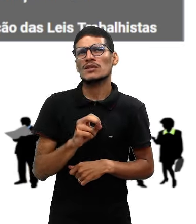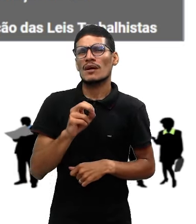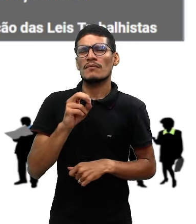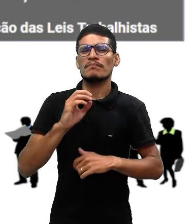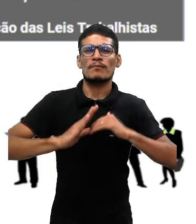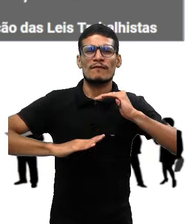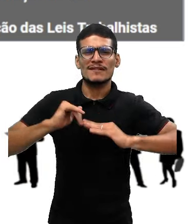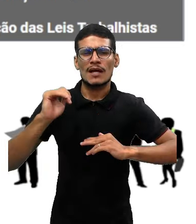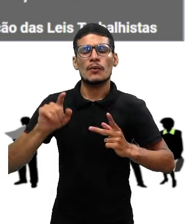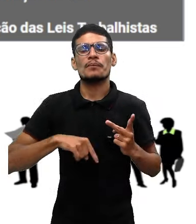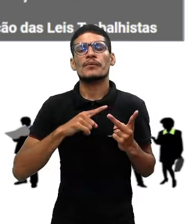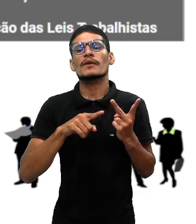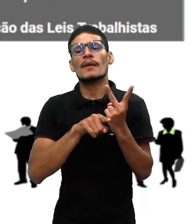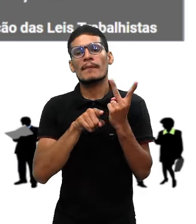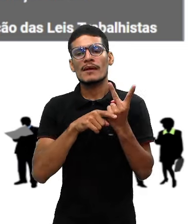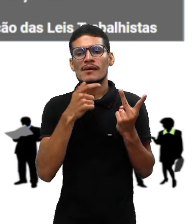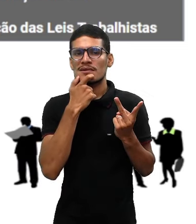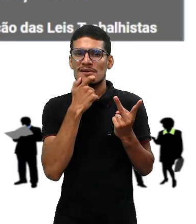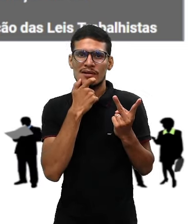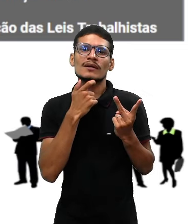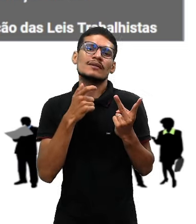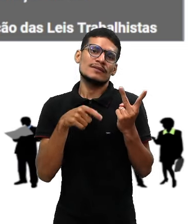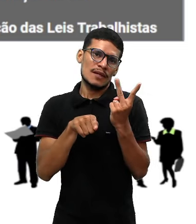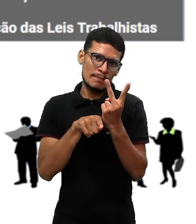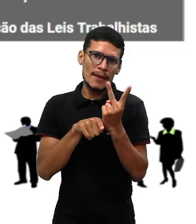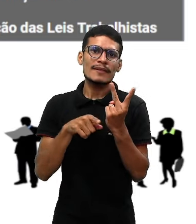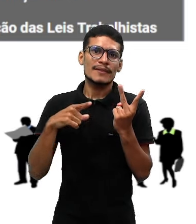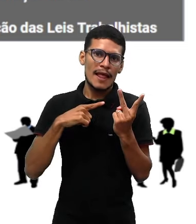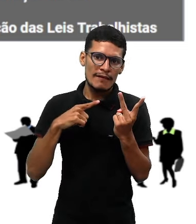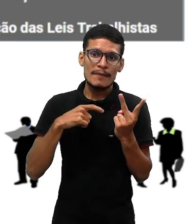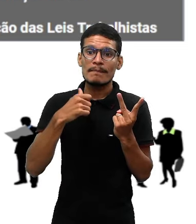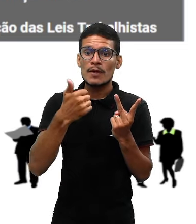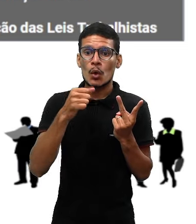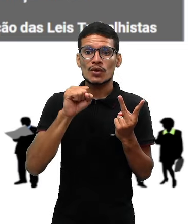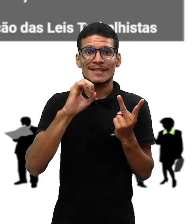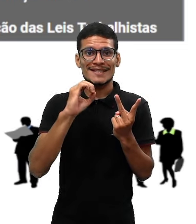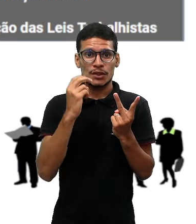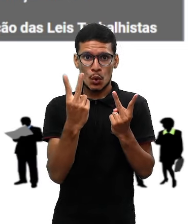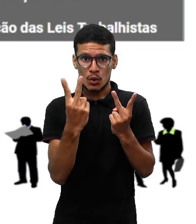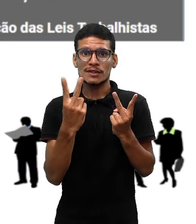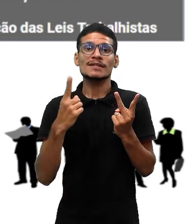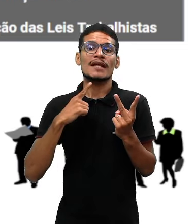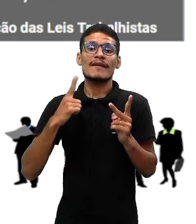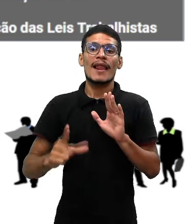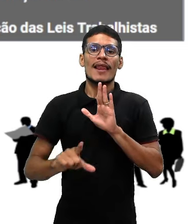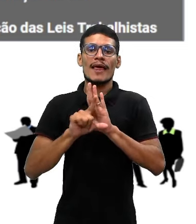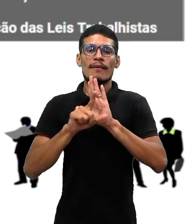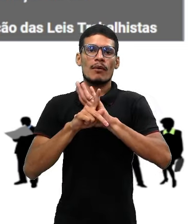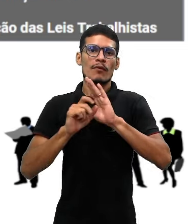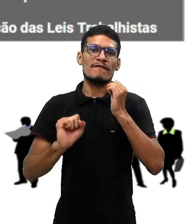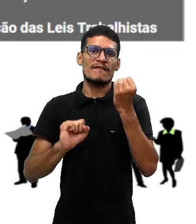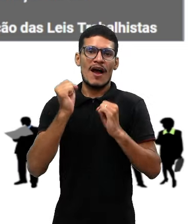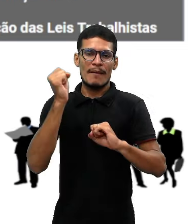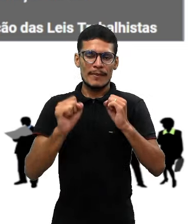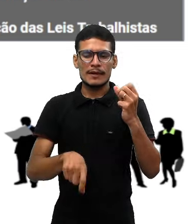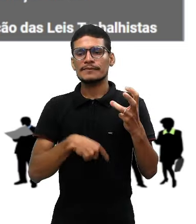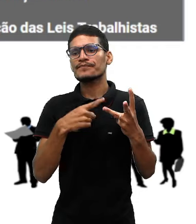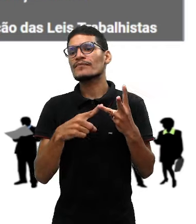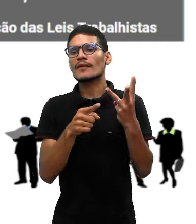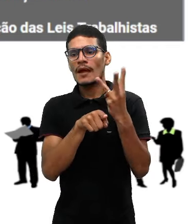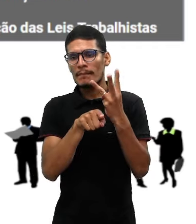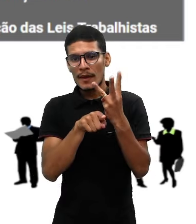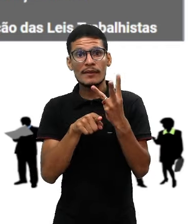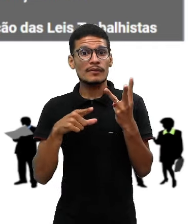Na Inglaterra, em 1802, a partir da Revolução Industrial, com a lei das fábricas. Aqui eu trago um recorte